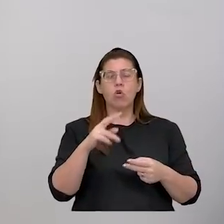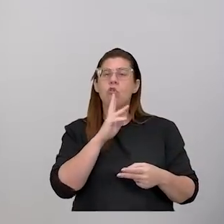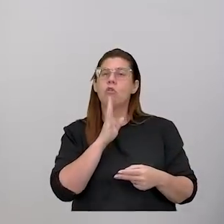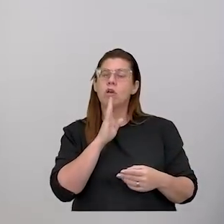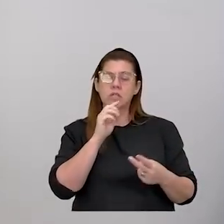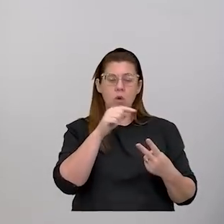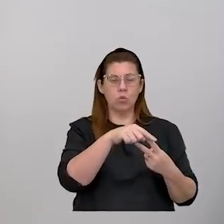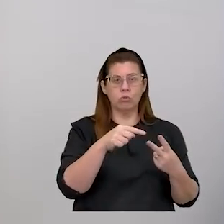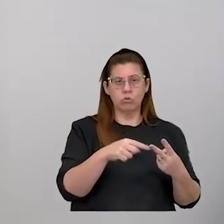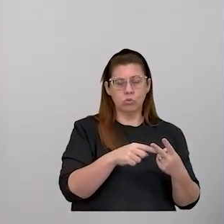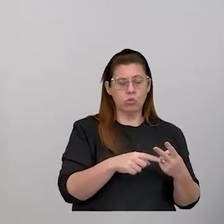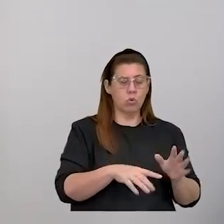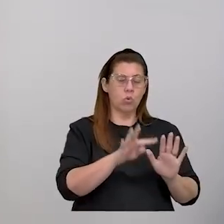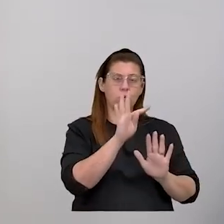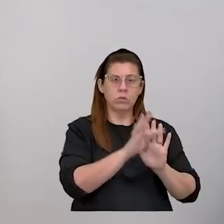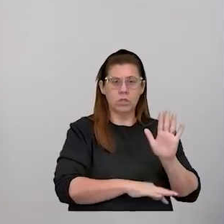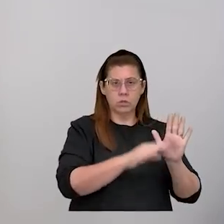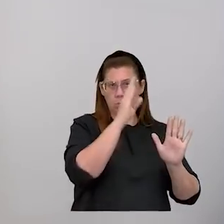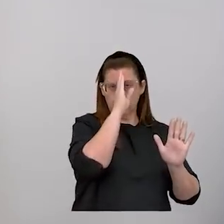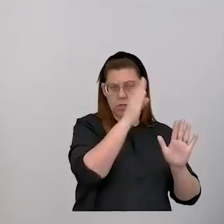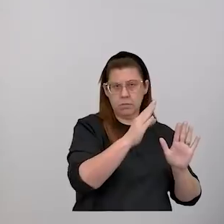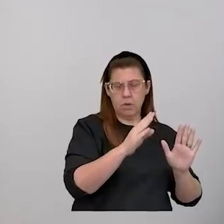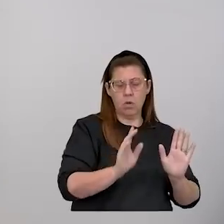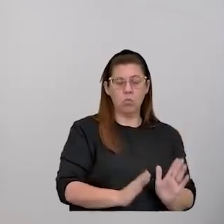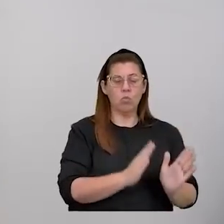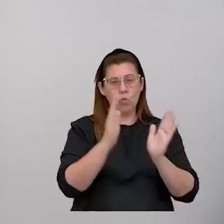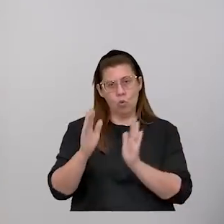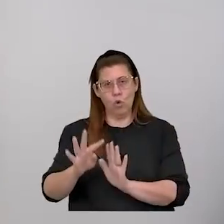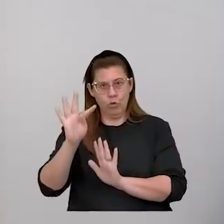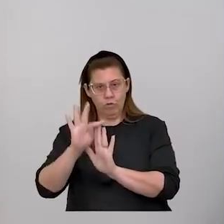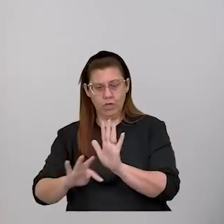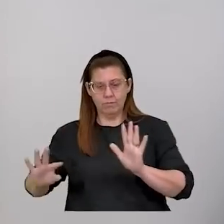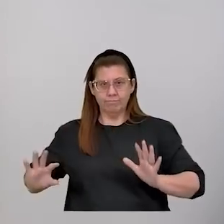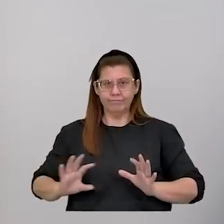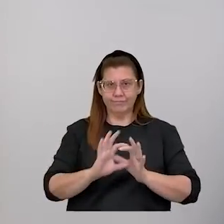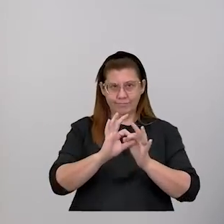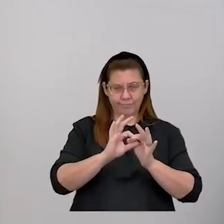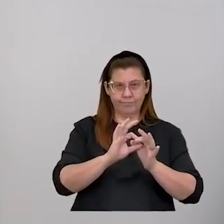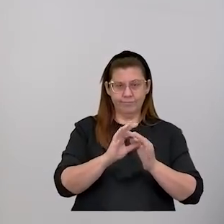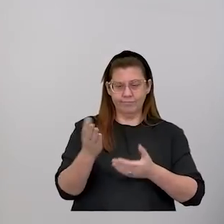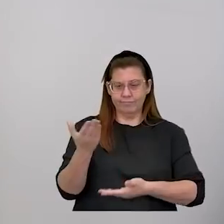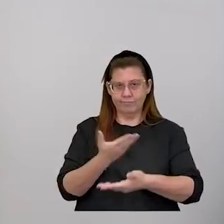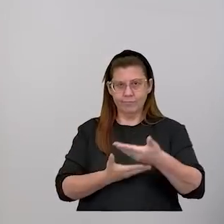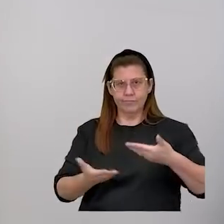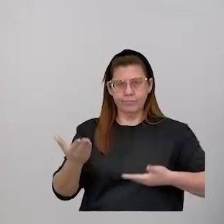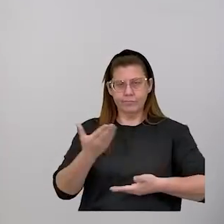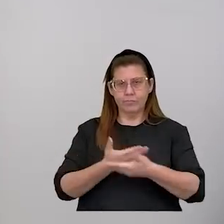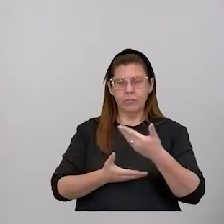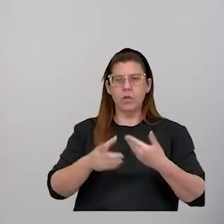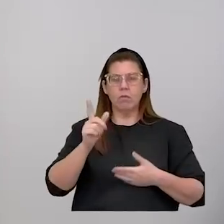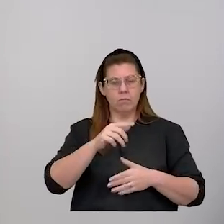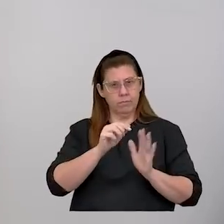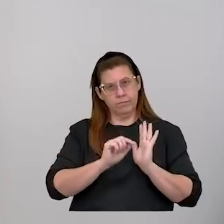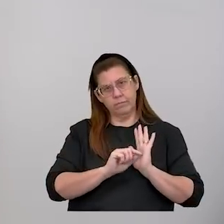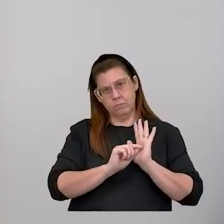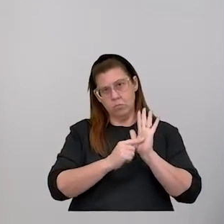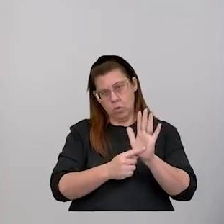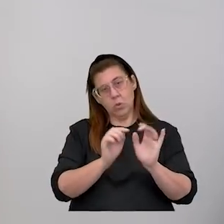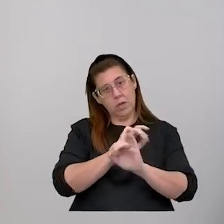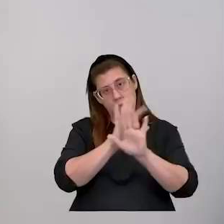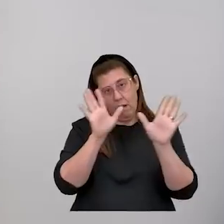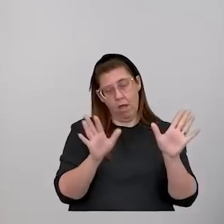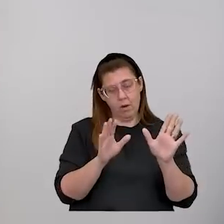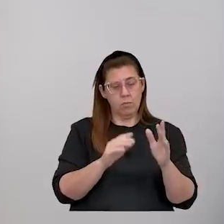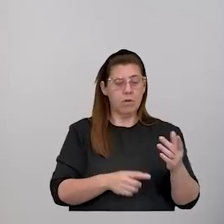dois, né? Então, o texto principal e o outro com o qual ele dialoga. Então, ficou bem clara a intertextualidade,